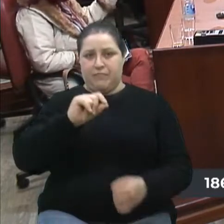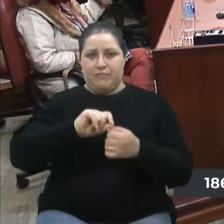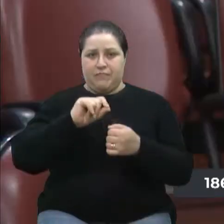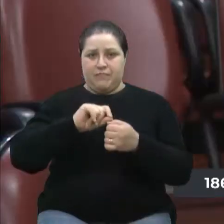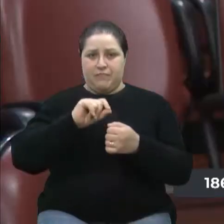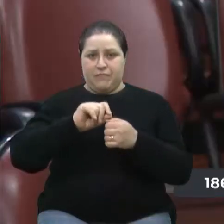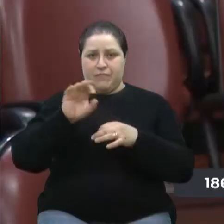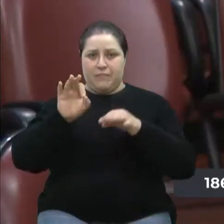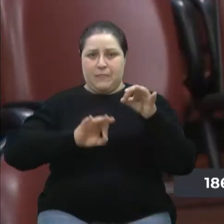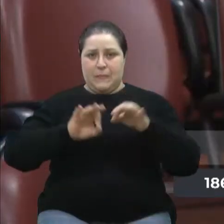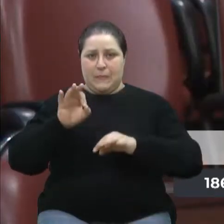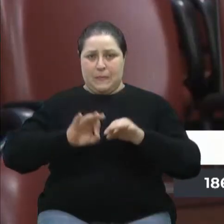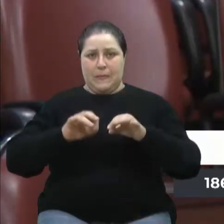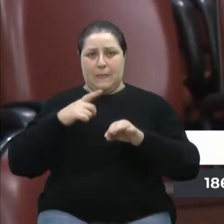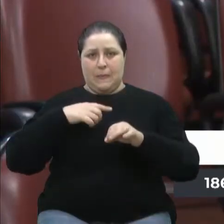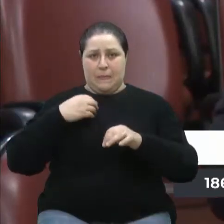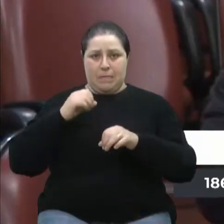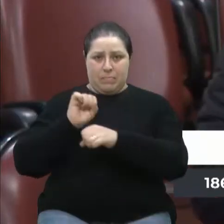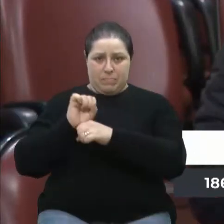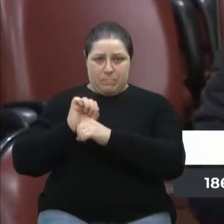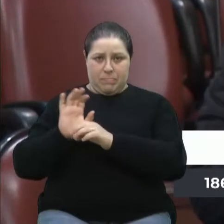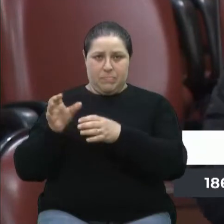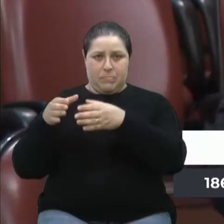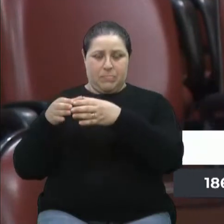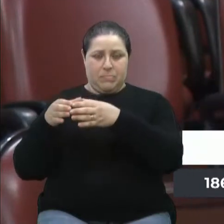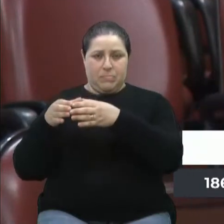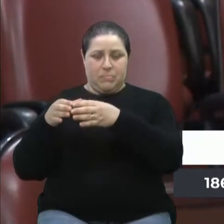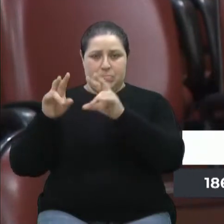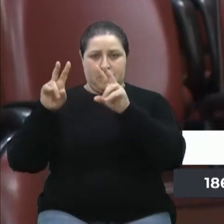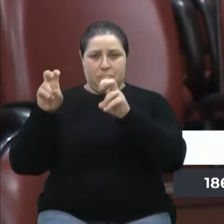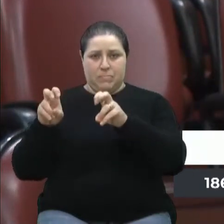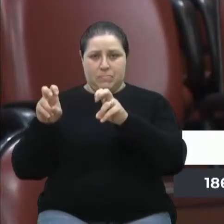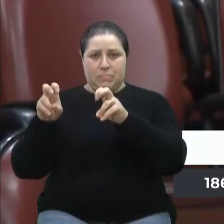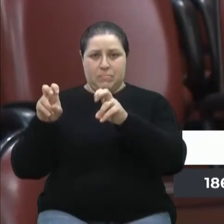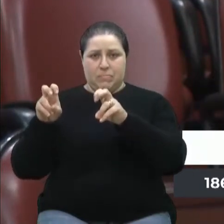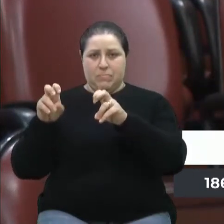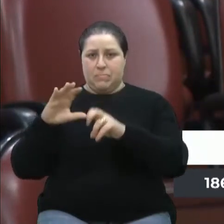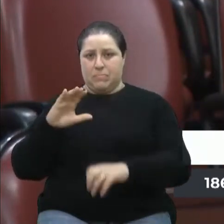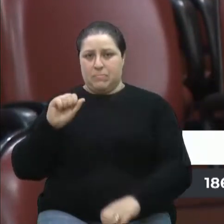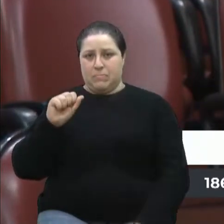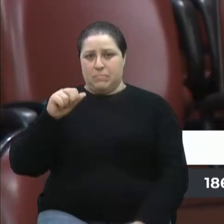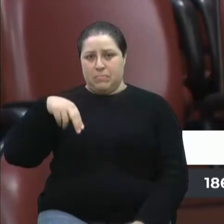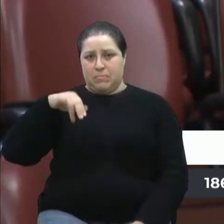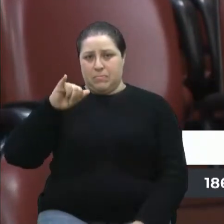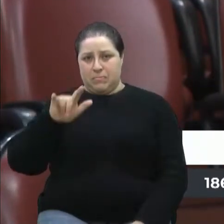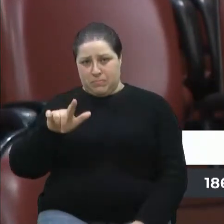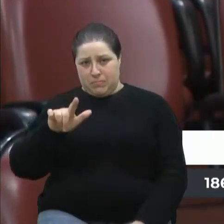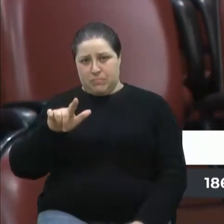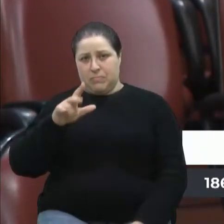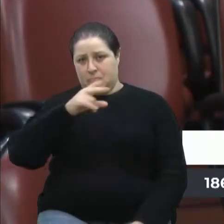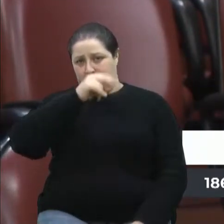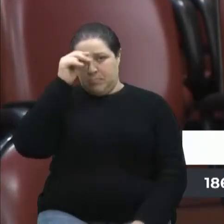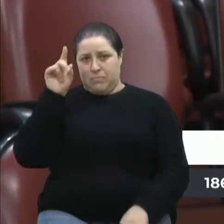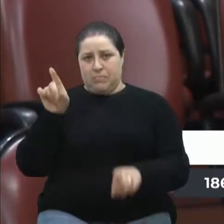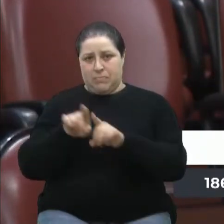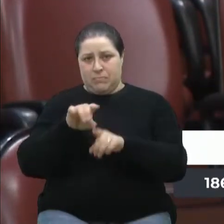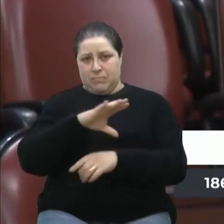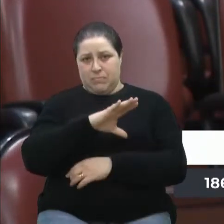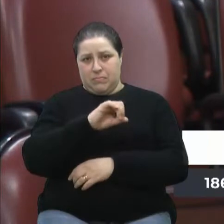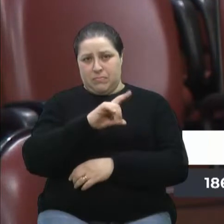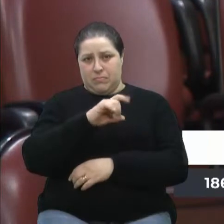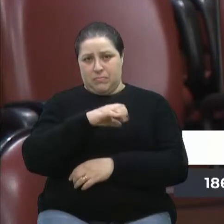um projeto ele tá ali nos aguardando da equipe sobre a questão do Canil Municipal umas principalmente Esse concurso que tá aberto da codeca esse